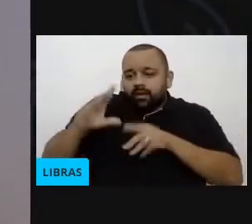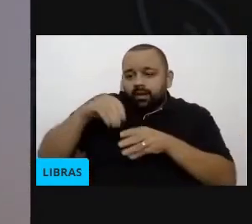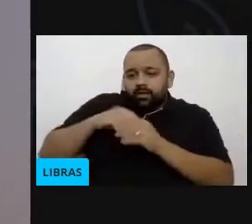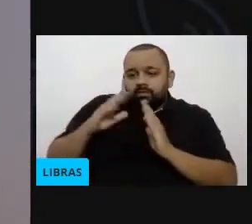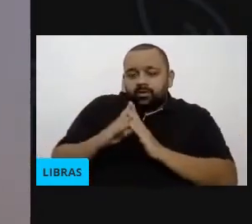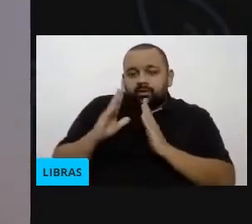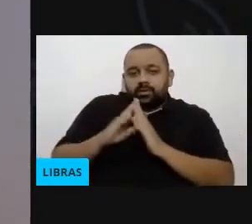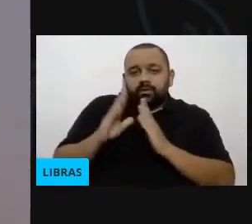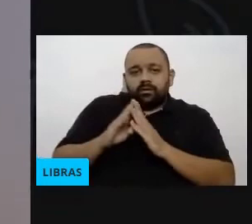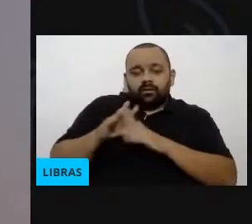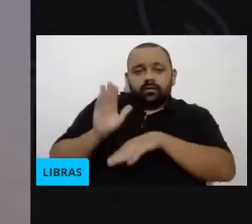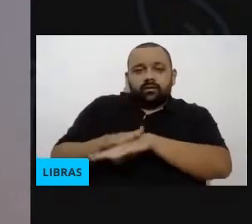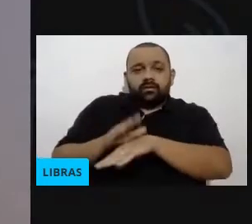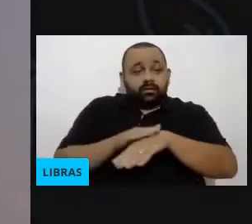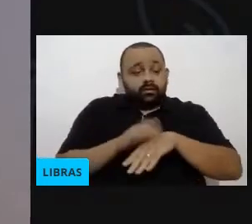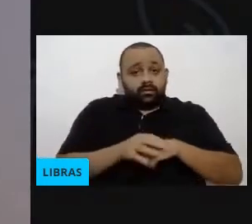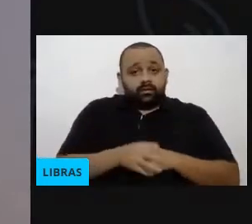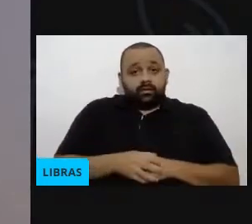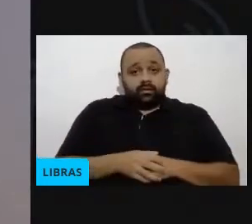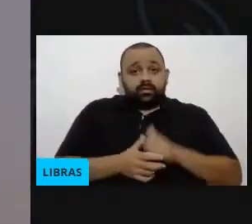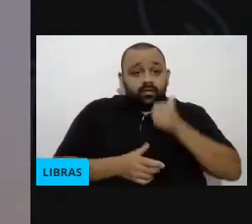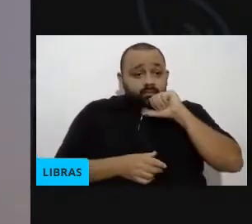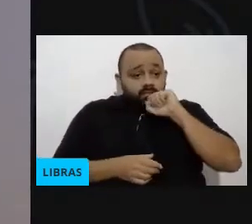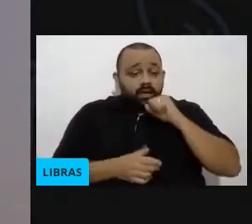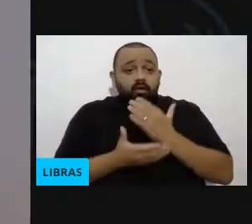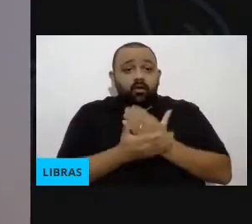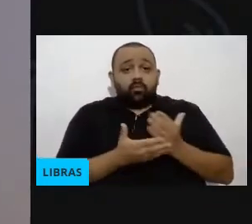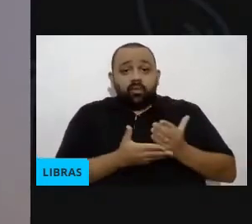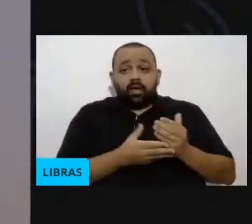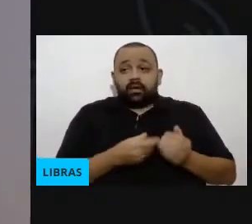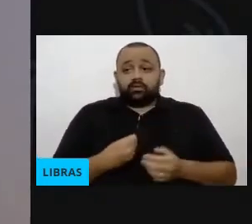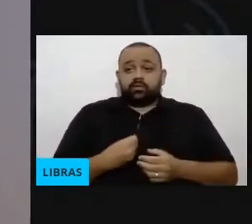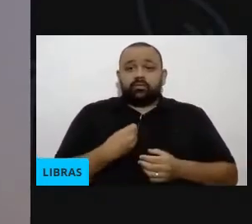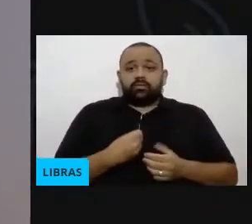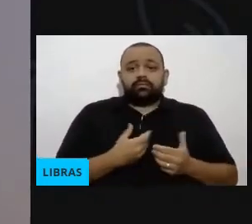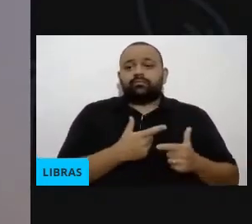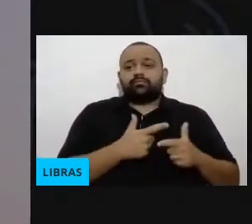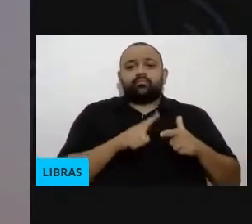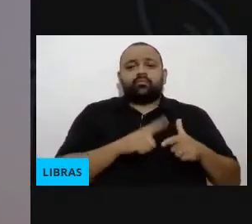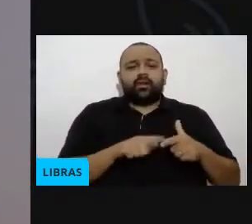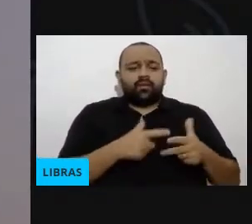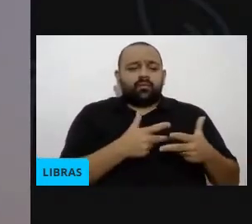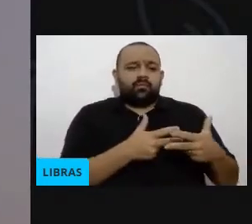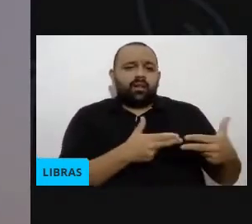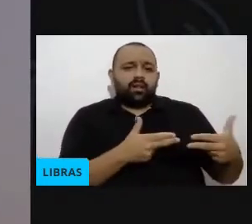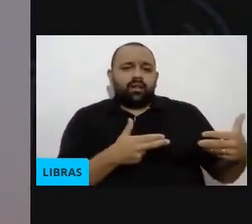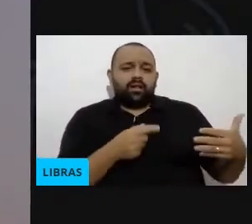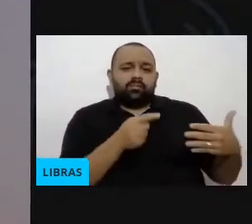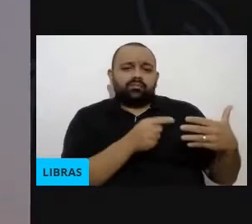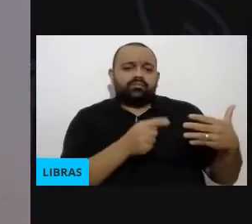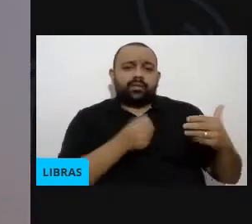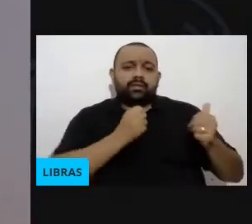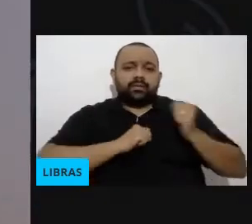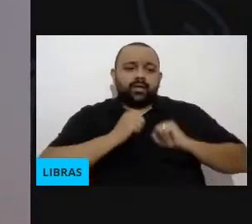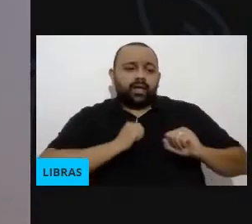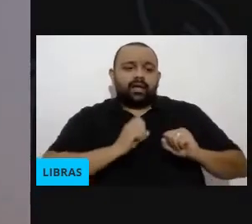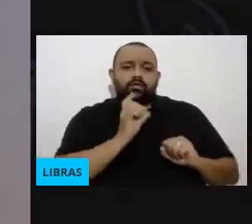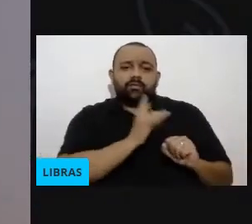casa, e ela começa também a vivenciar uma série de sintomas decorrentes disso tudo. Ansiedade,